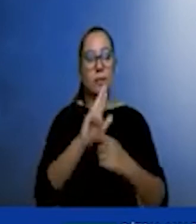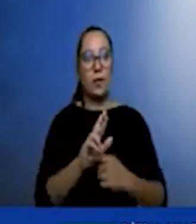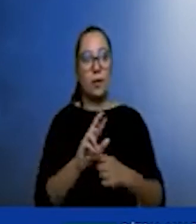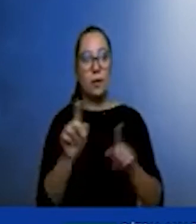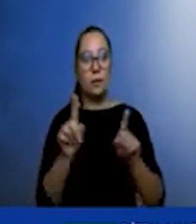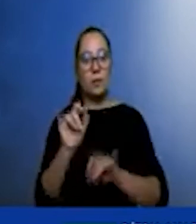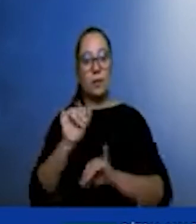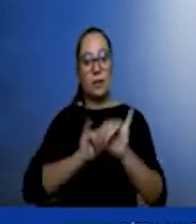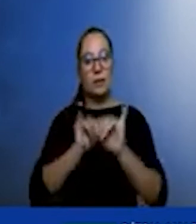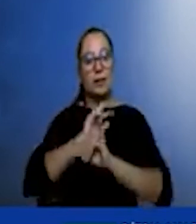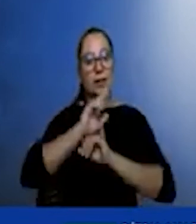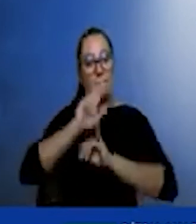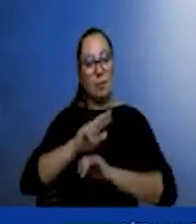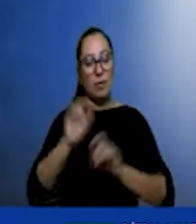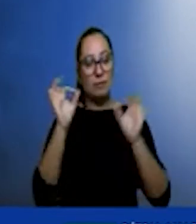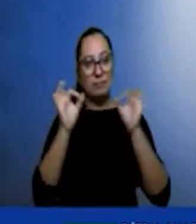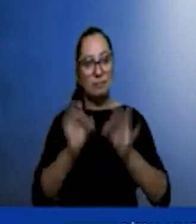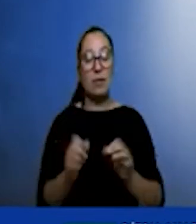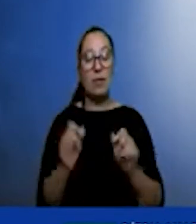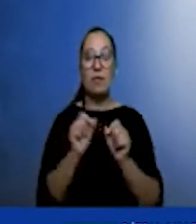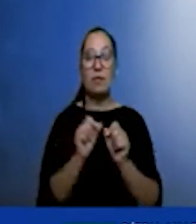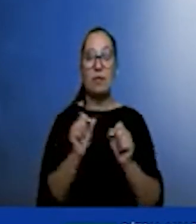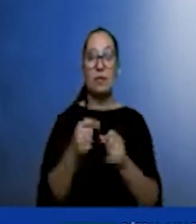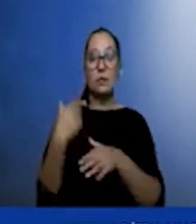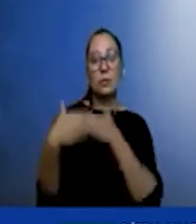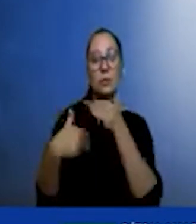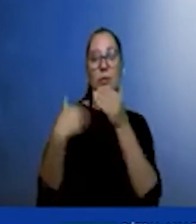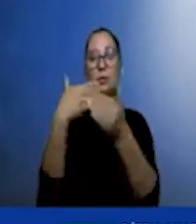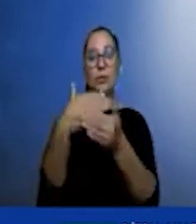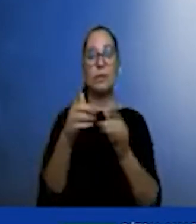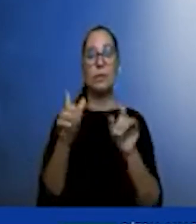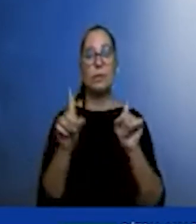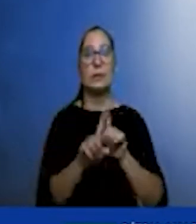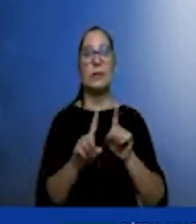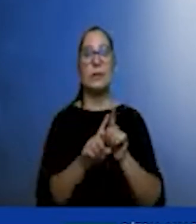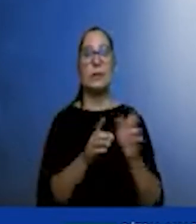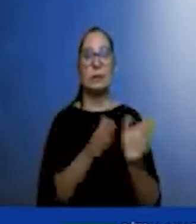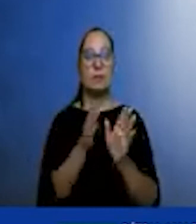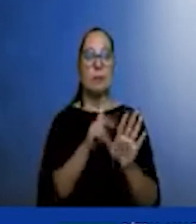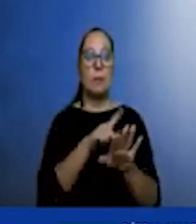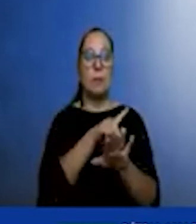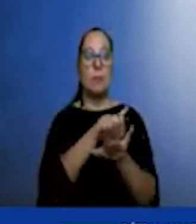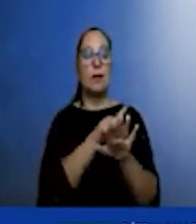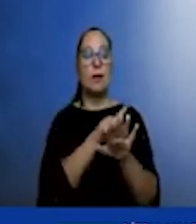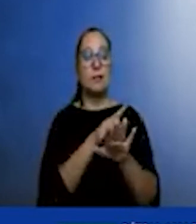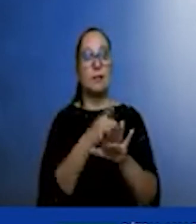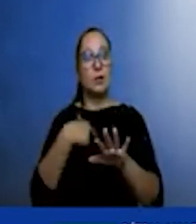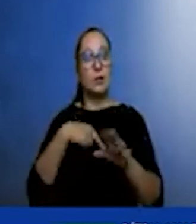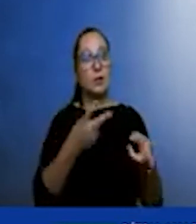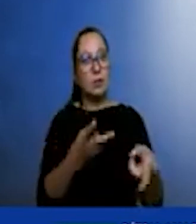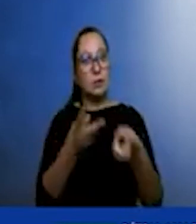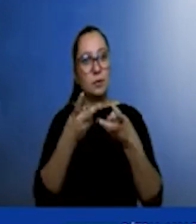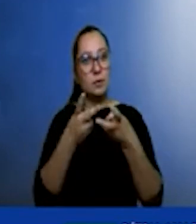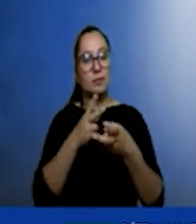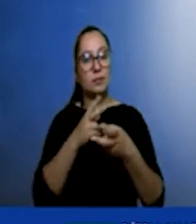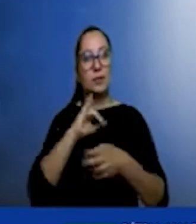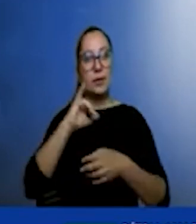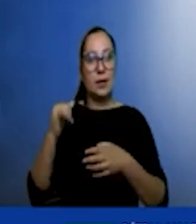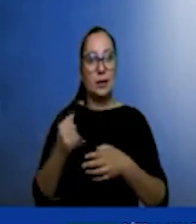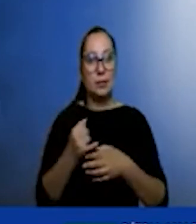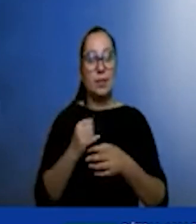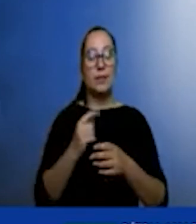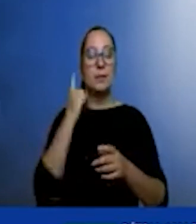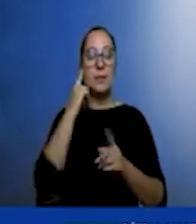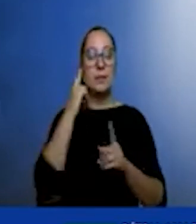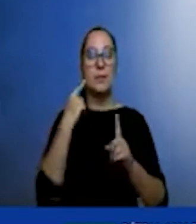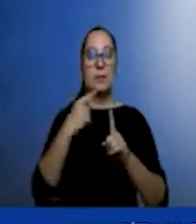responde também, fazendo esse desenvolvimento e indo para o país. É o que a gente tem visto. Aproveito aqui para terminar com uma nota positiva. Eu falei sobre a